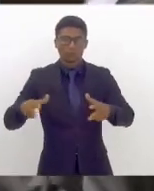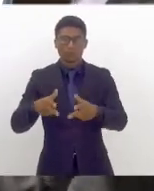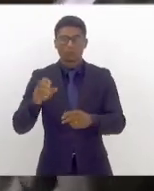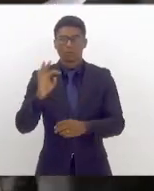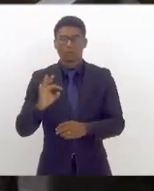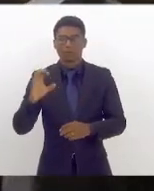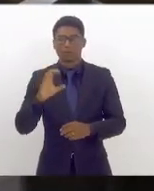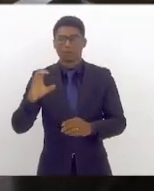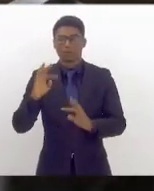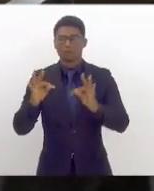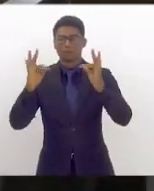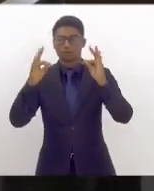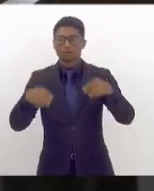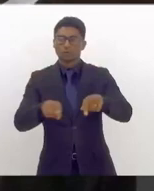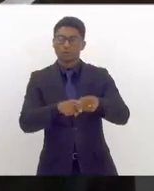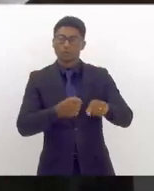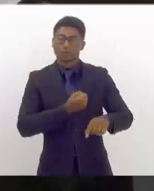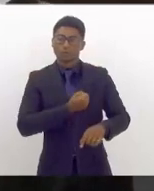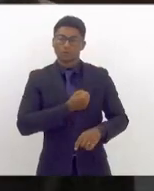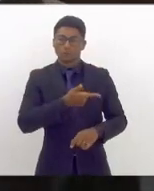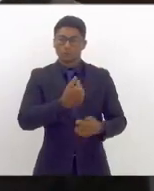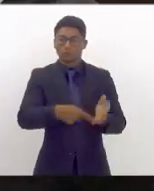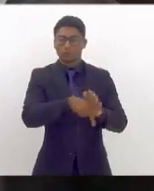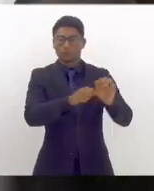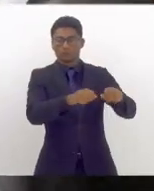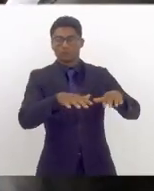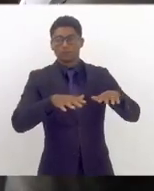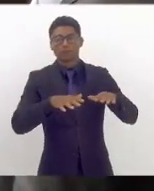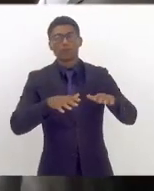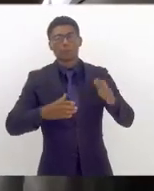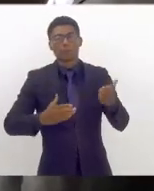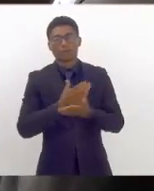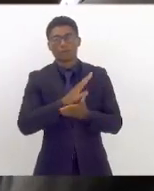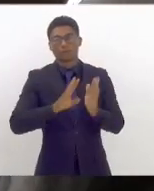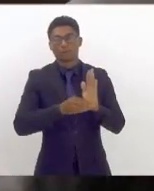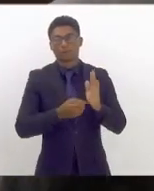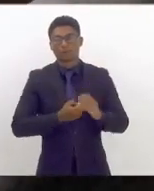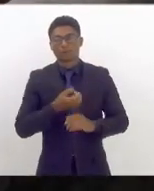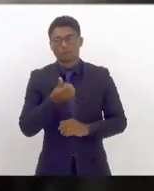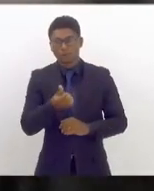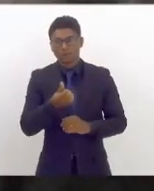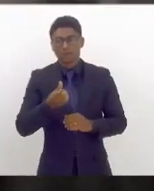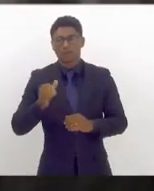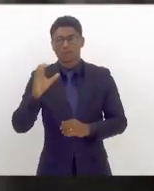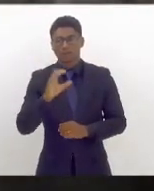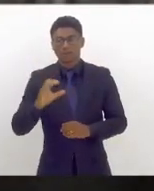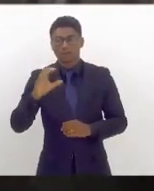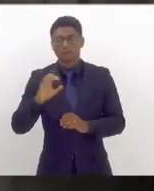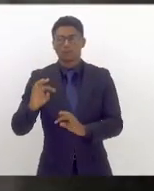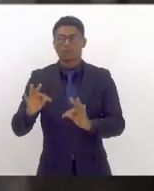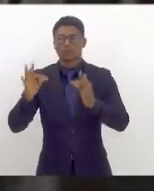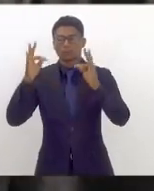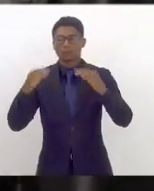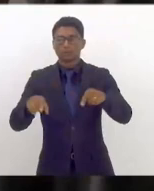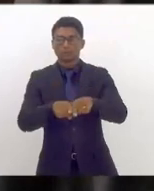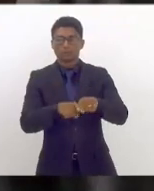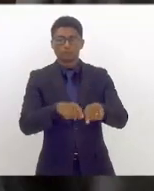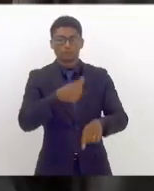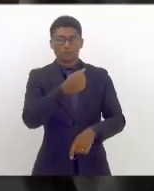de Ciências e Tecnologia número 12 de plenário pela aprovação da emenda número 6 da comissão de Ciências e Tecnologia números